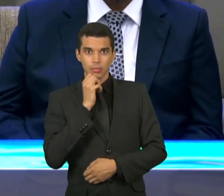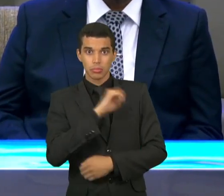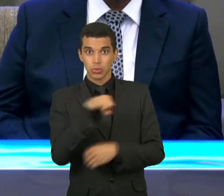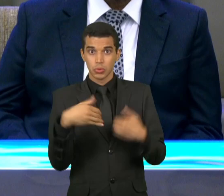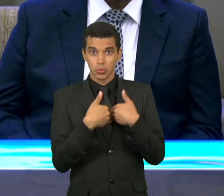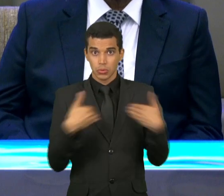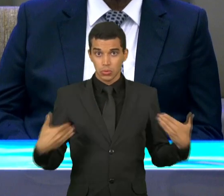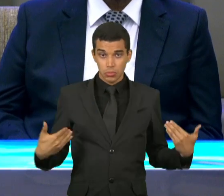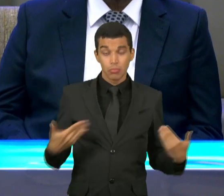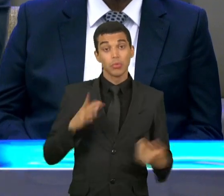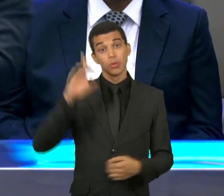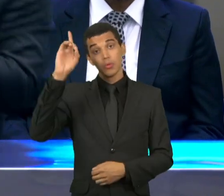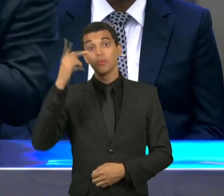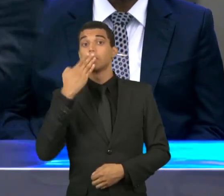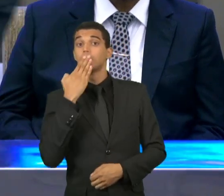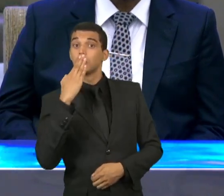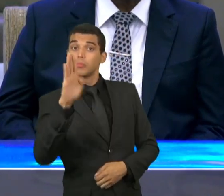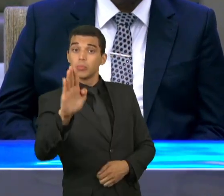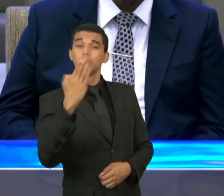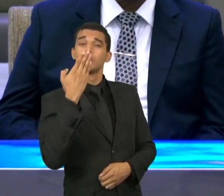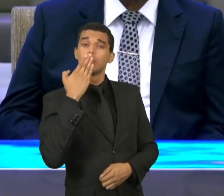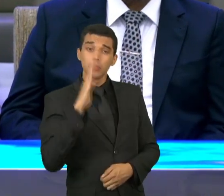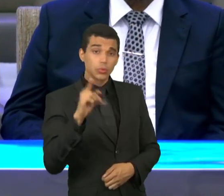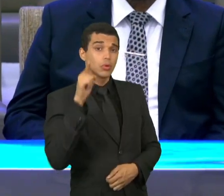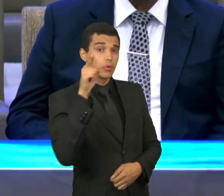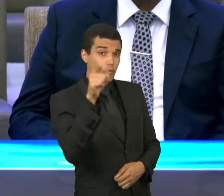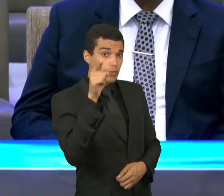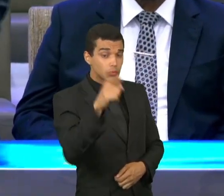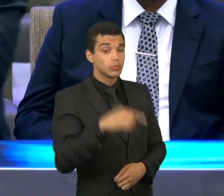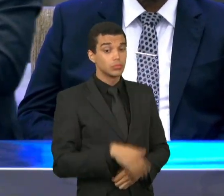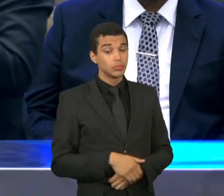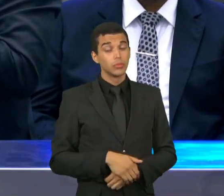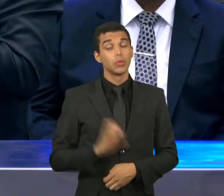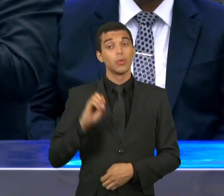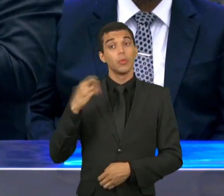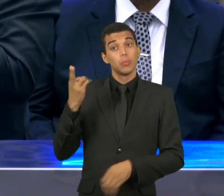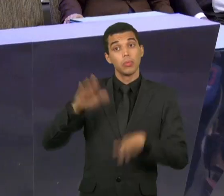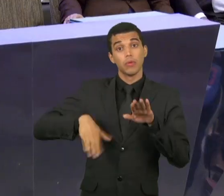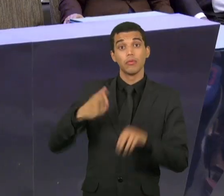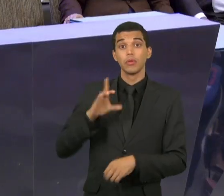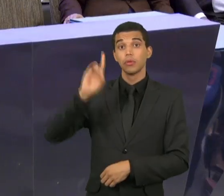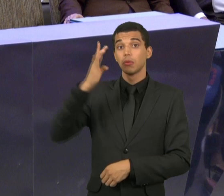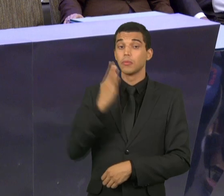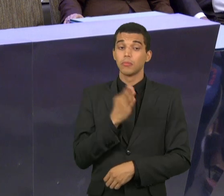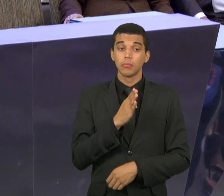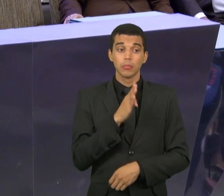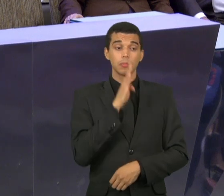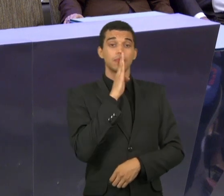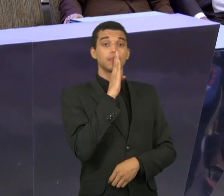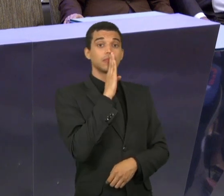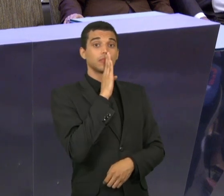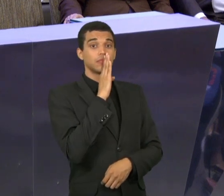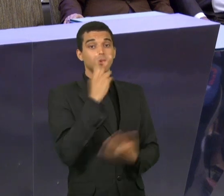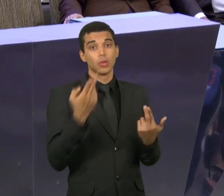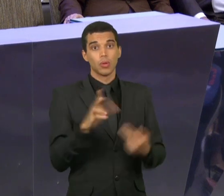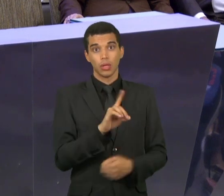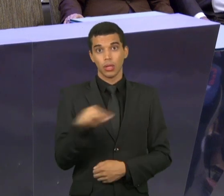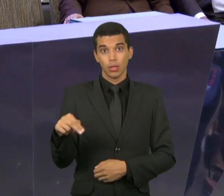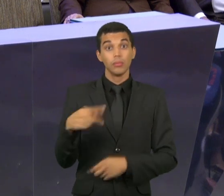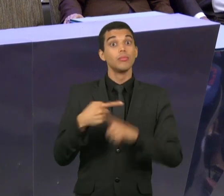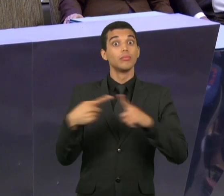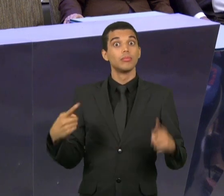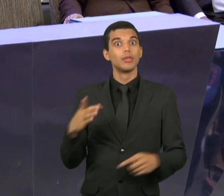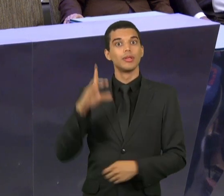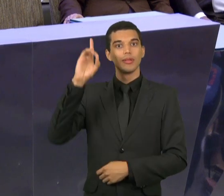Há coisas que ele não falou, como a Daniel. Mas que ele já se